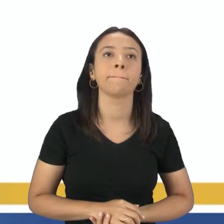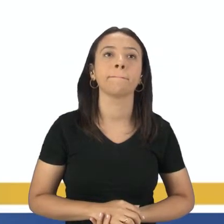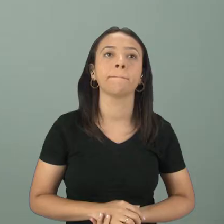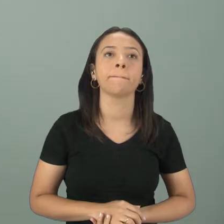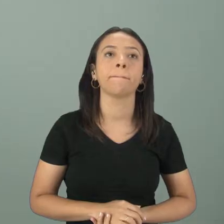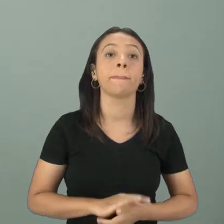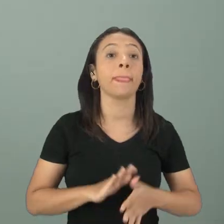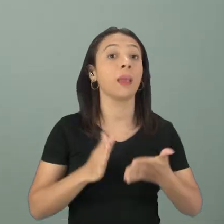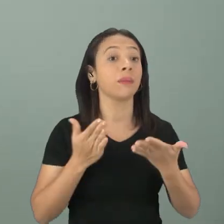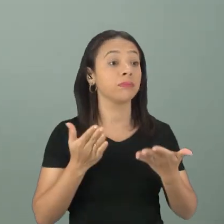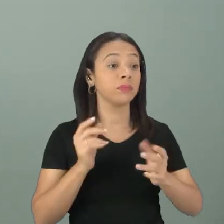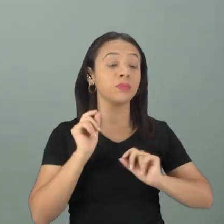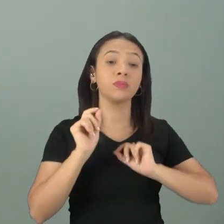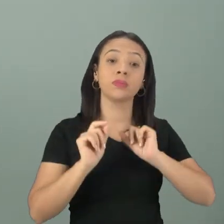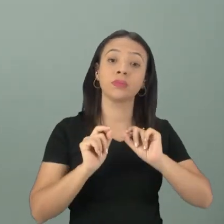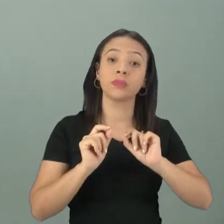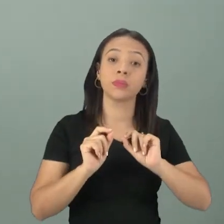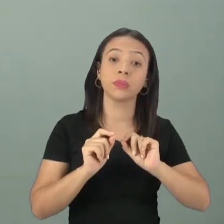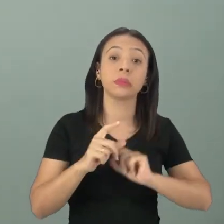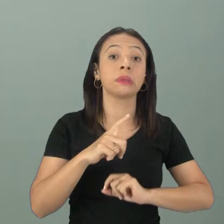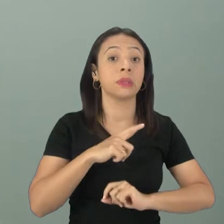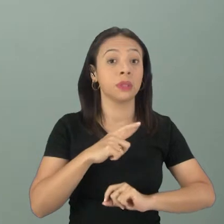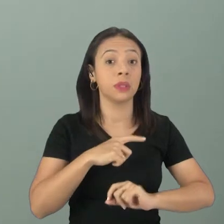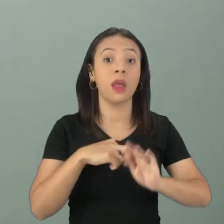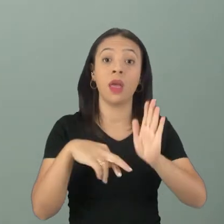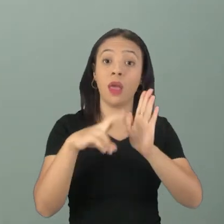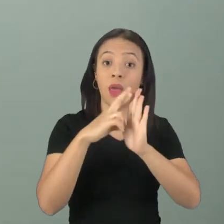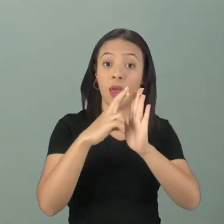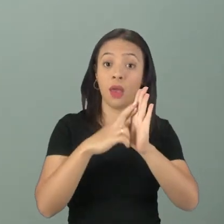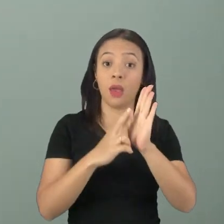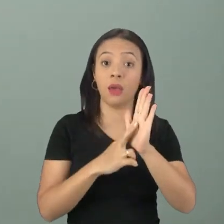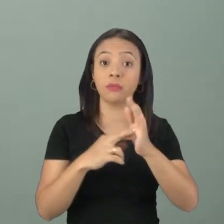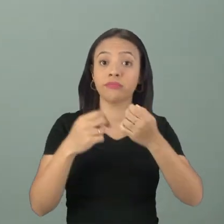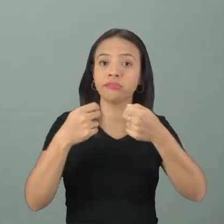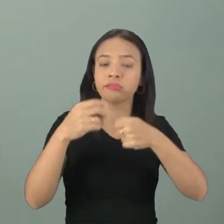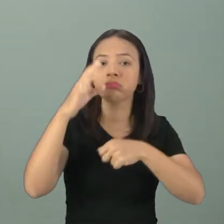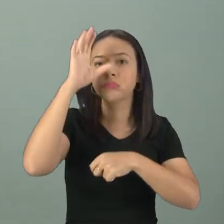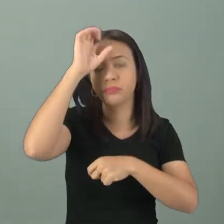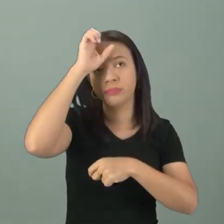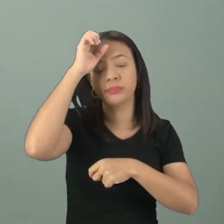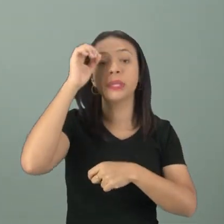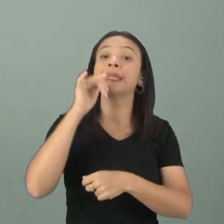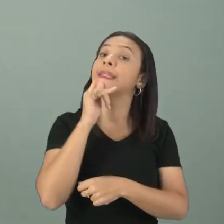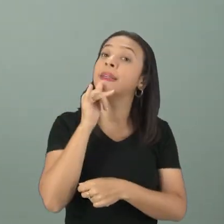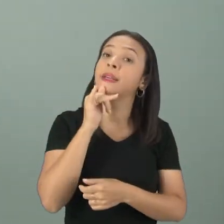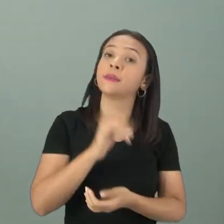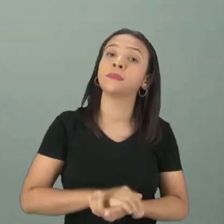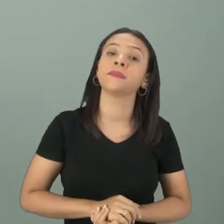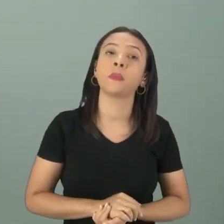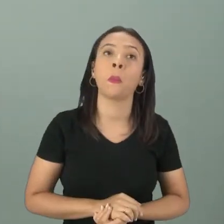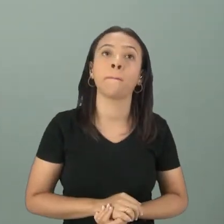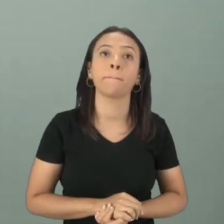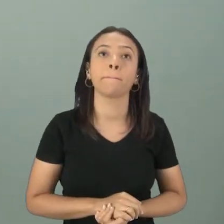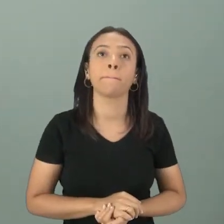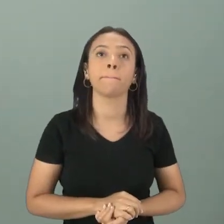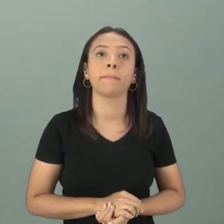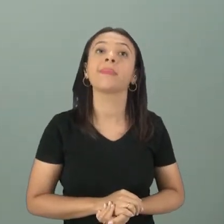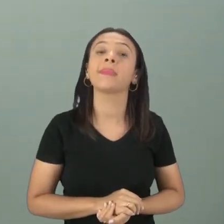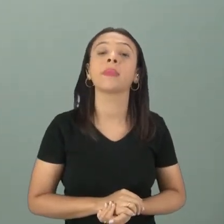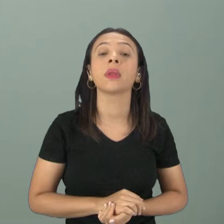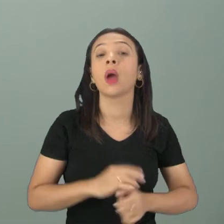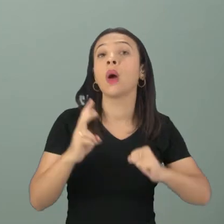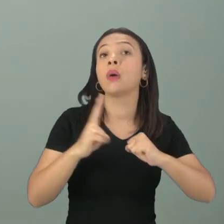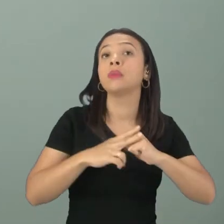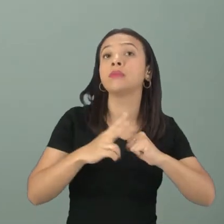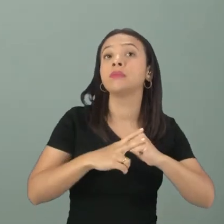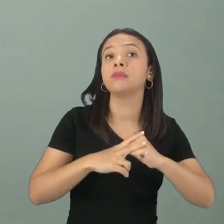Mas então, pessoal, existem algumas regrinhas que vocês precisam aprender. Por exemplo, num verbo